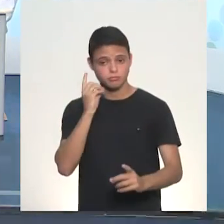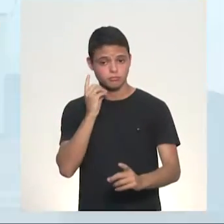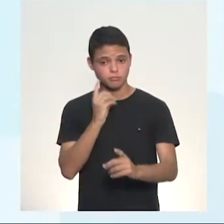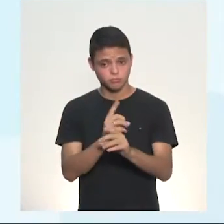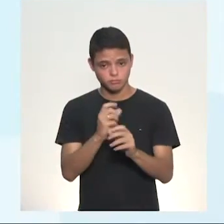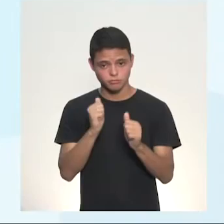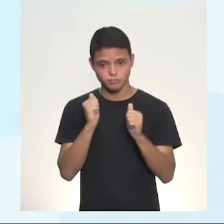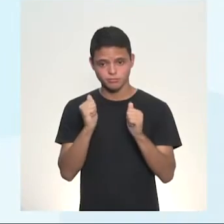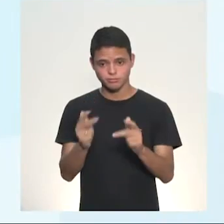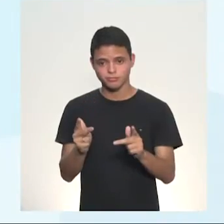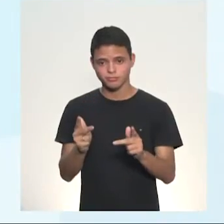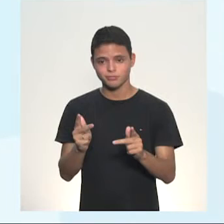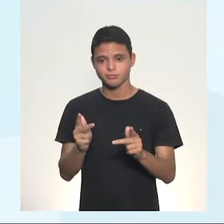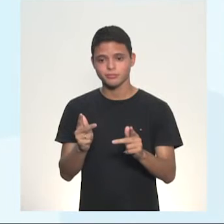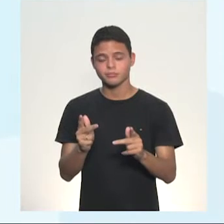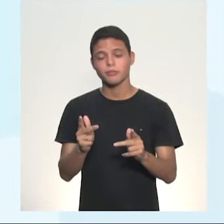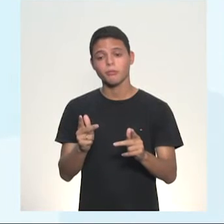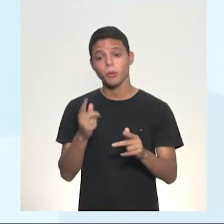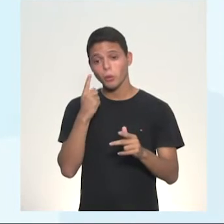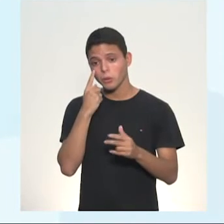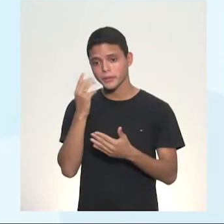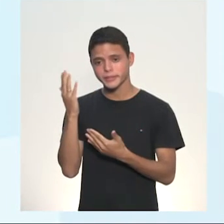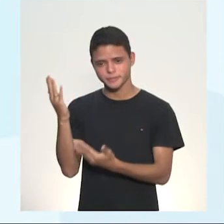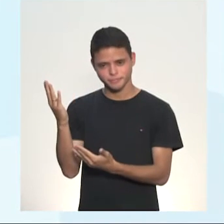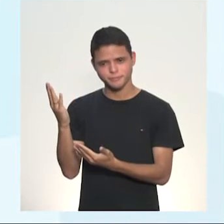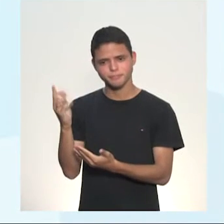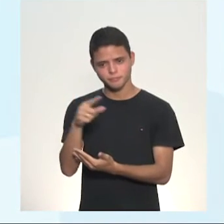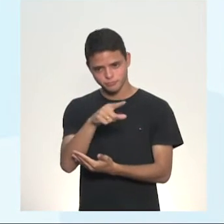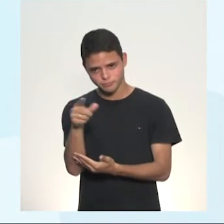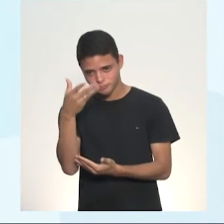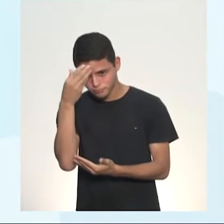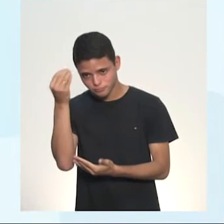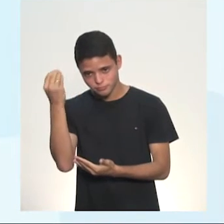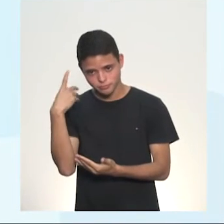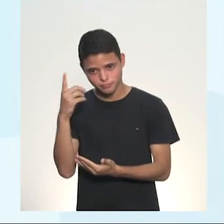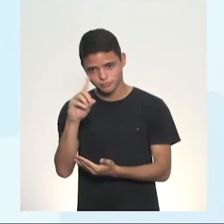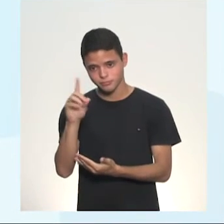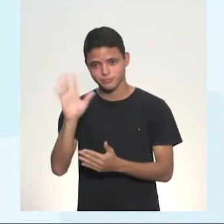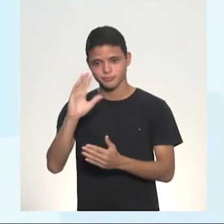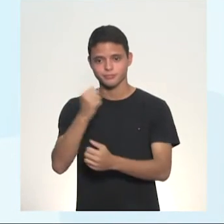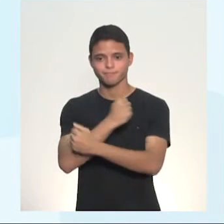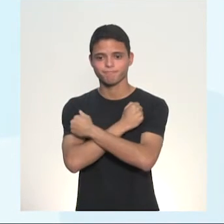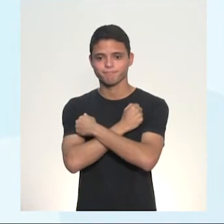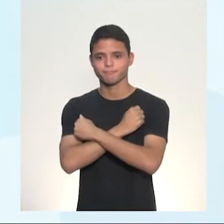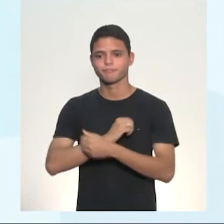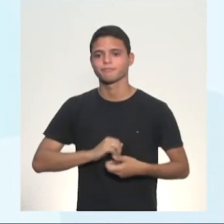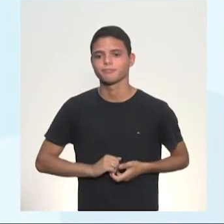o tempo, então a gente pede para vocês avaliarem a aula. Um grande abraço, até a próxima.